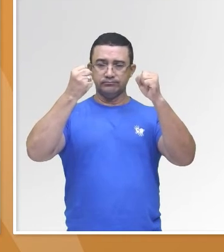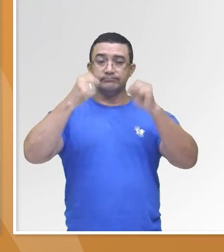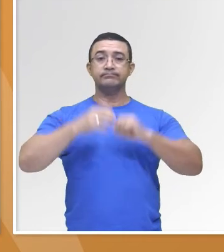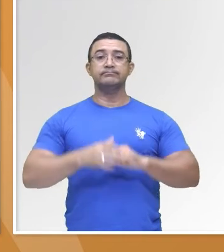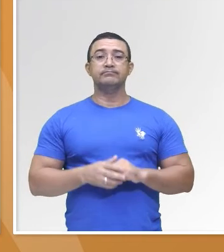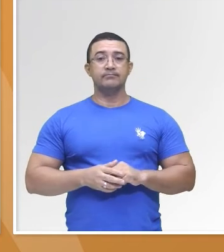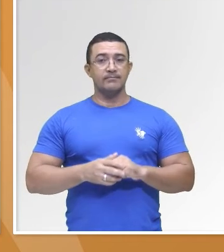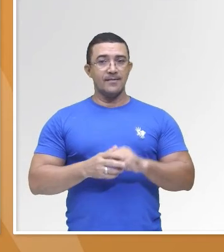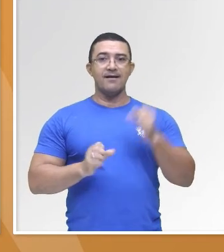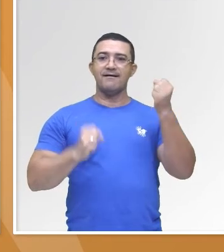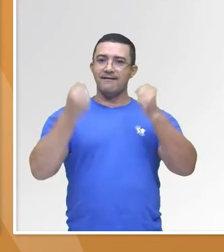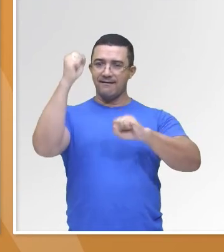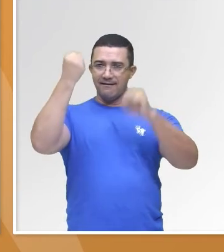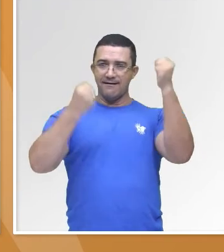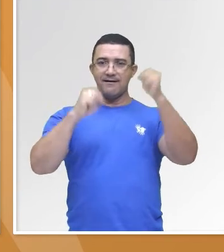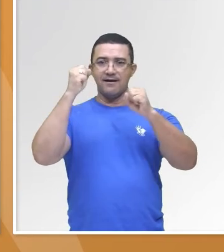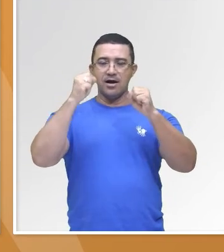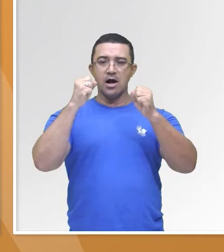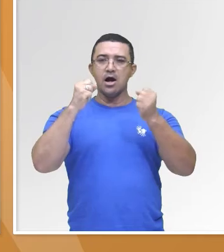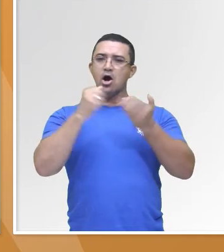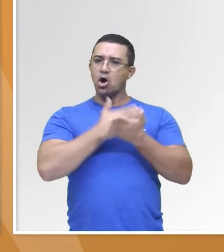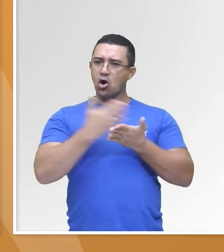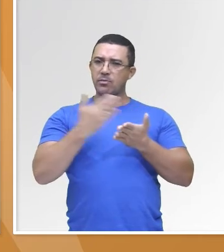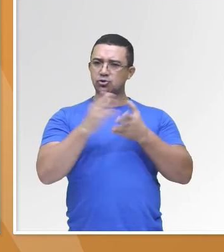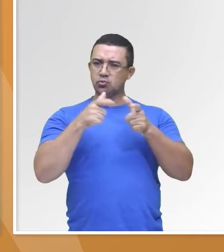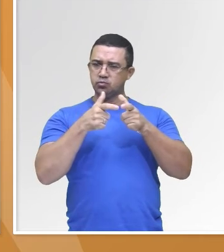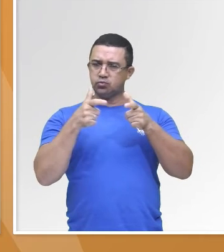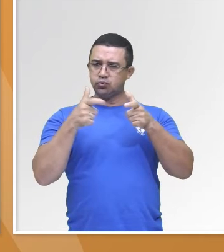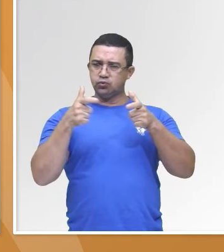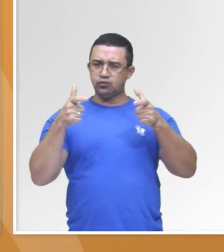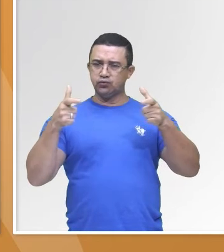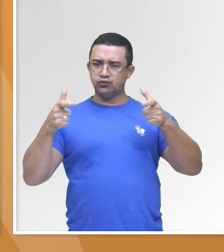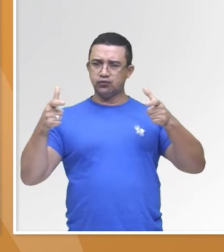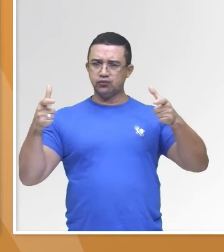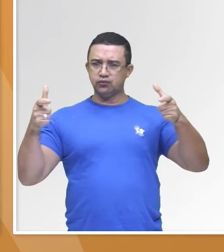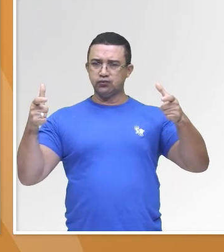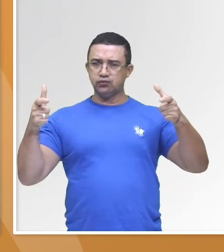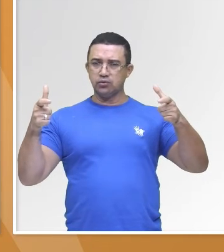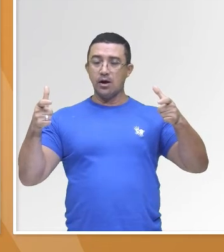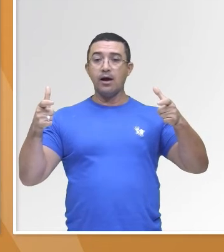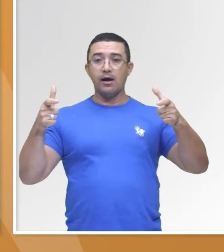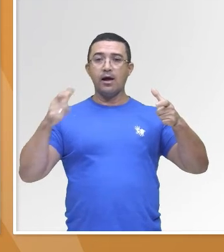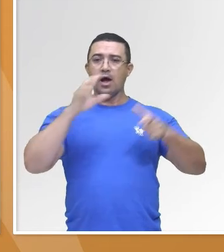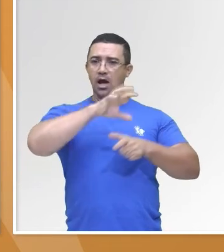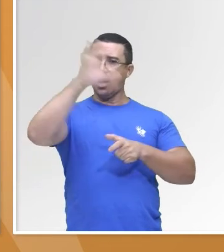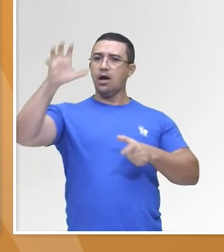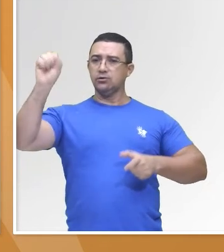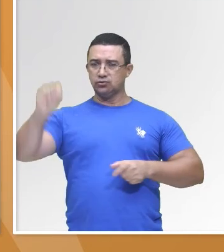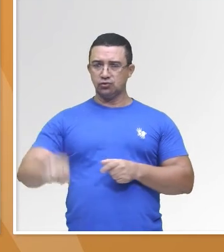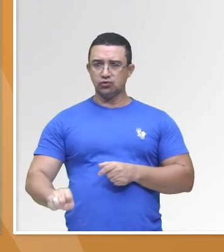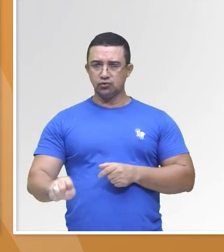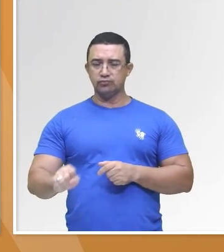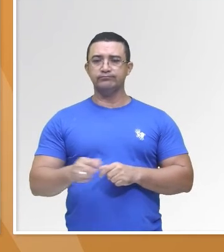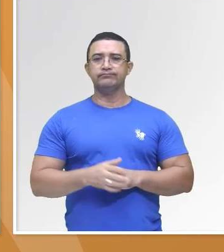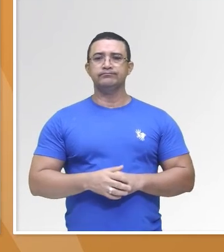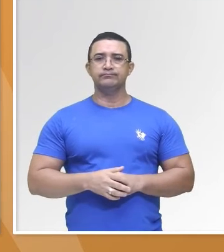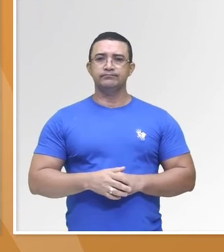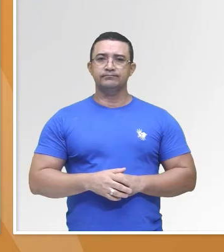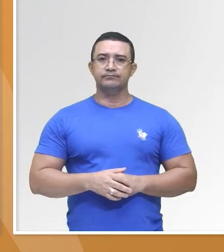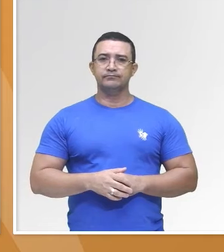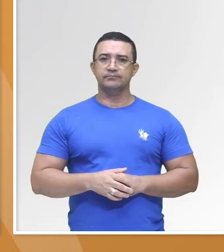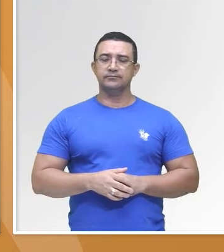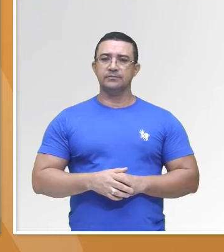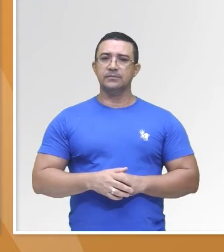né, a partir do momento que se expandiram e chegaram principalmente na região sul, tá, elas